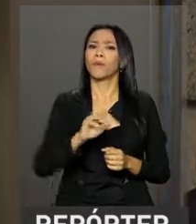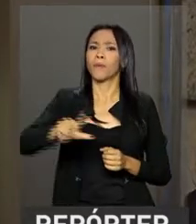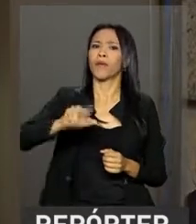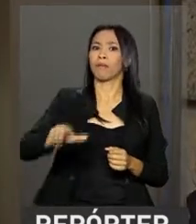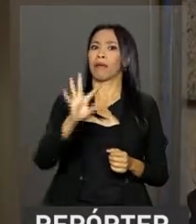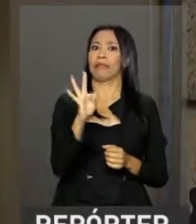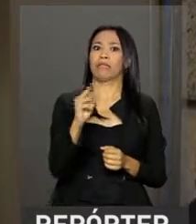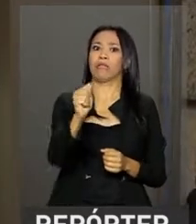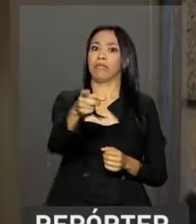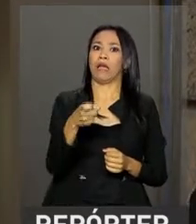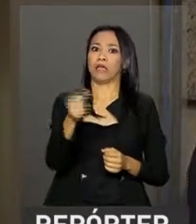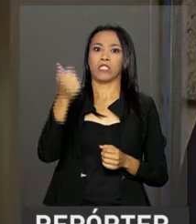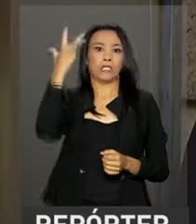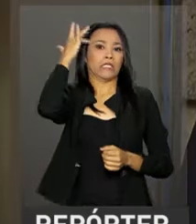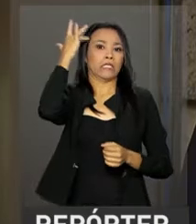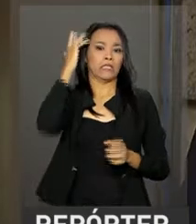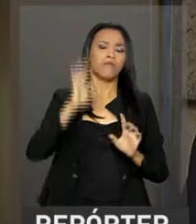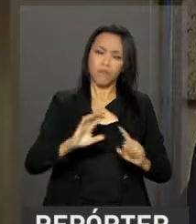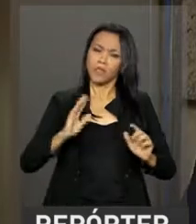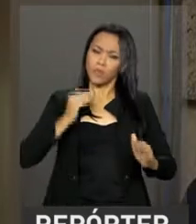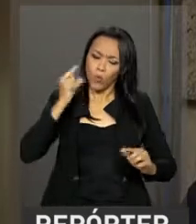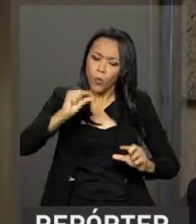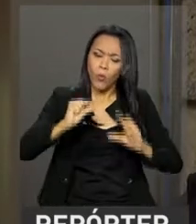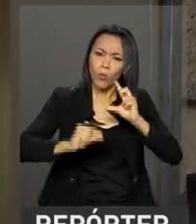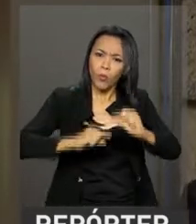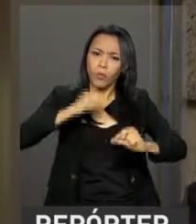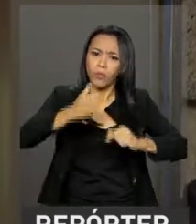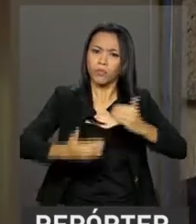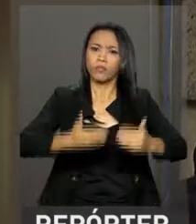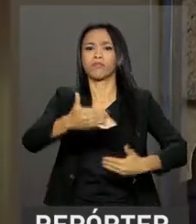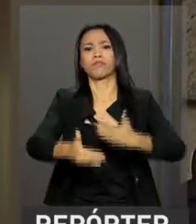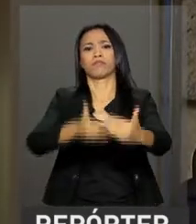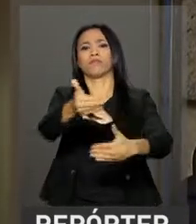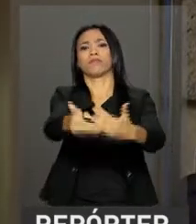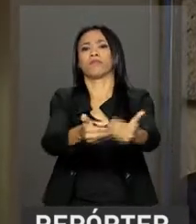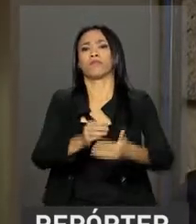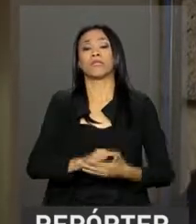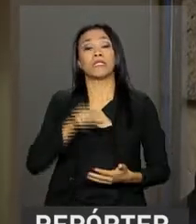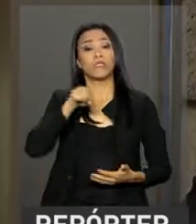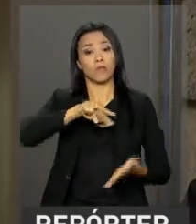uma subida da trajetória. Isso significa